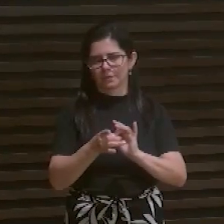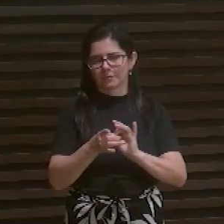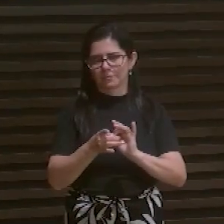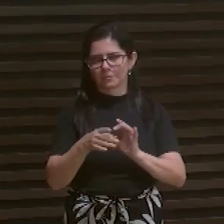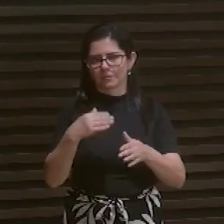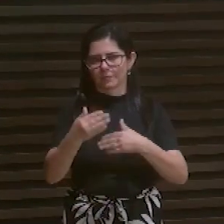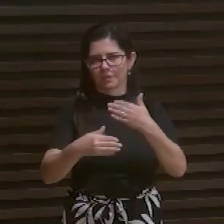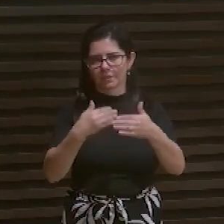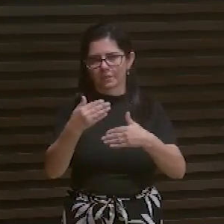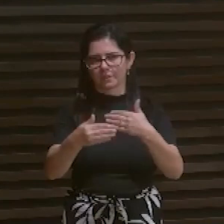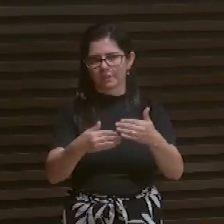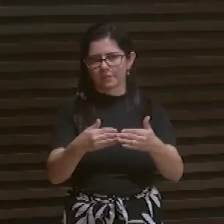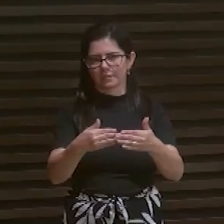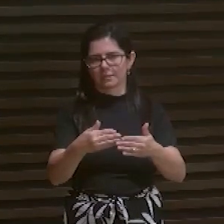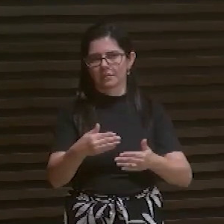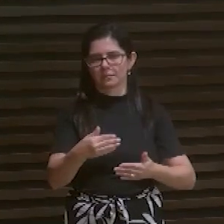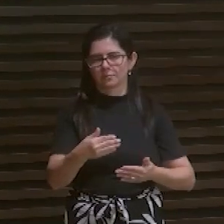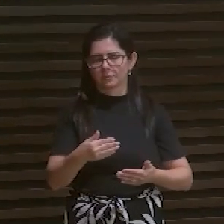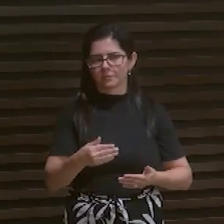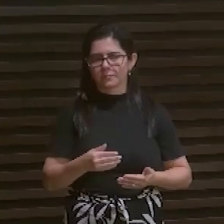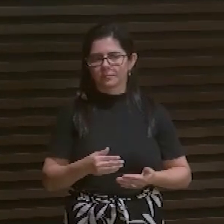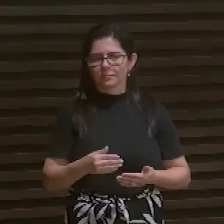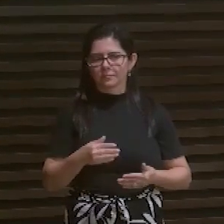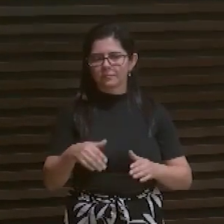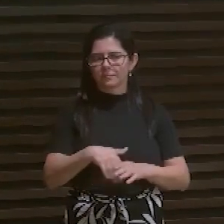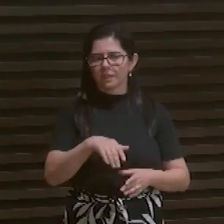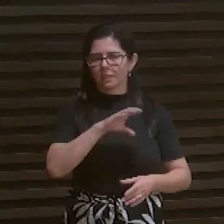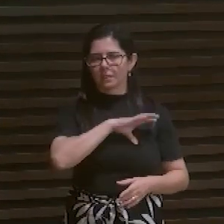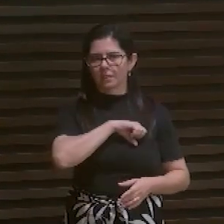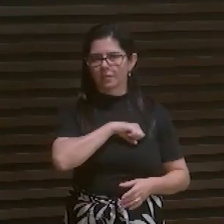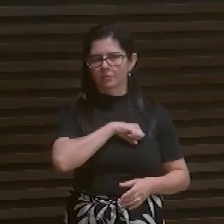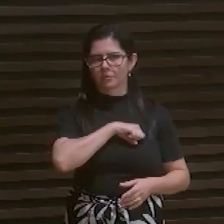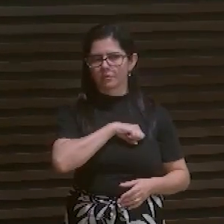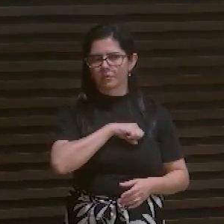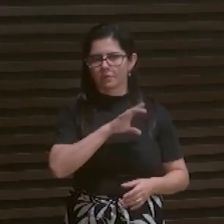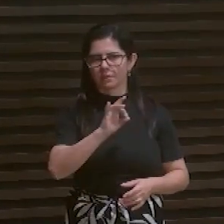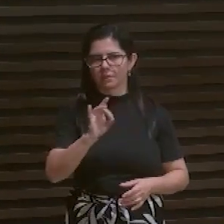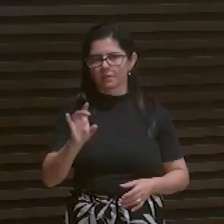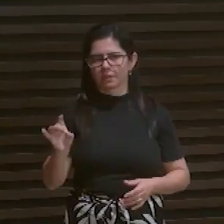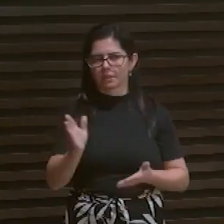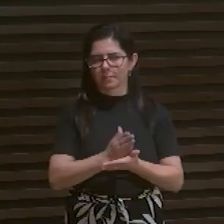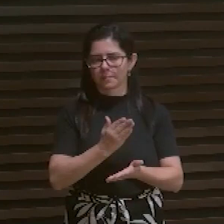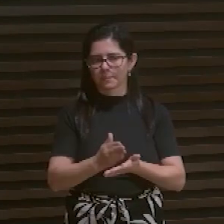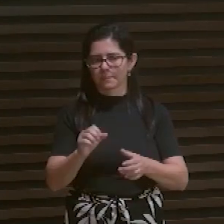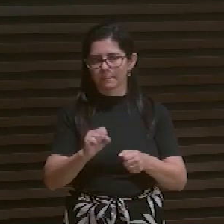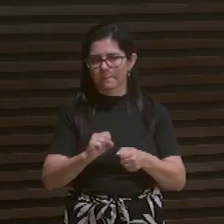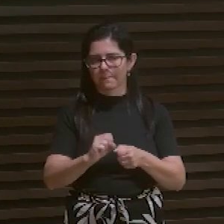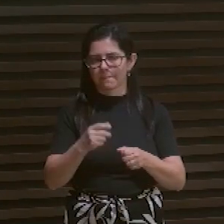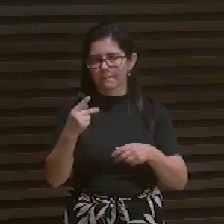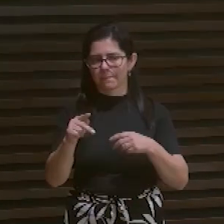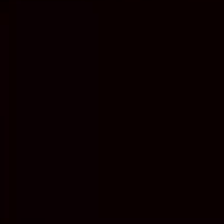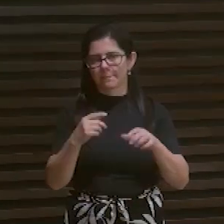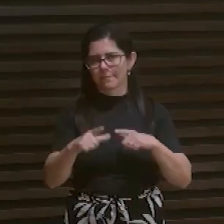e edifica-se a si mesmo em amor, na medida em que cada parte realiza a sua função. Esse